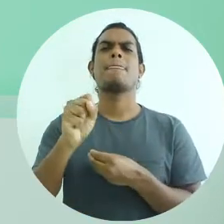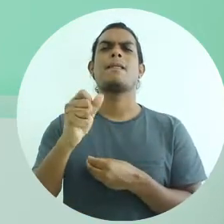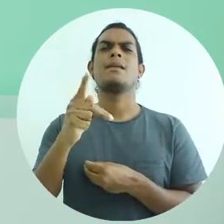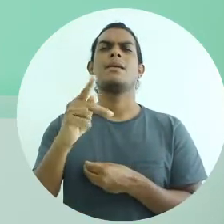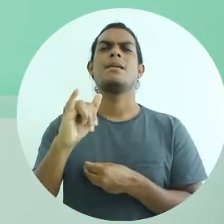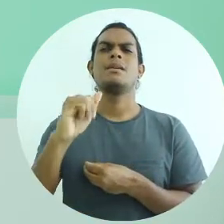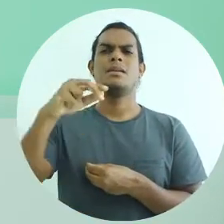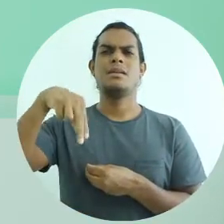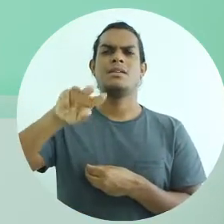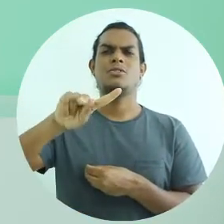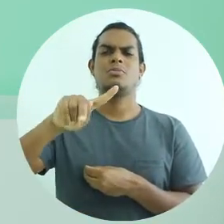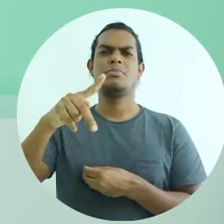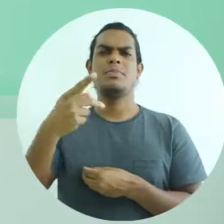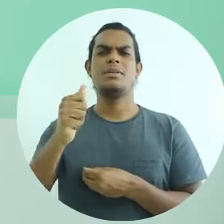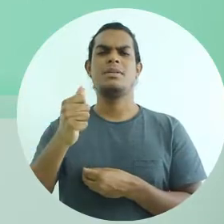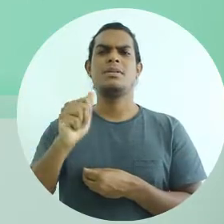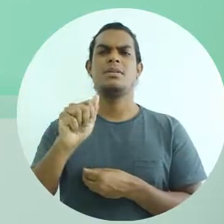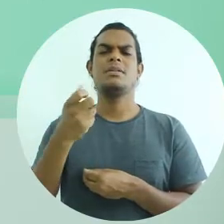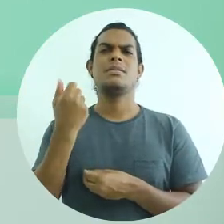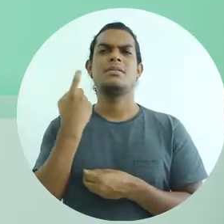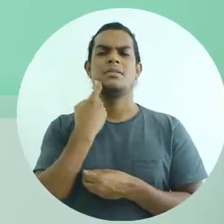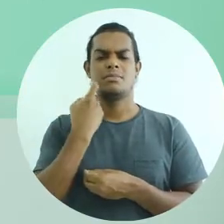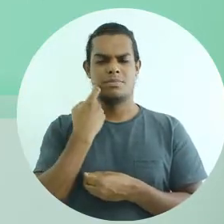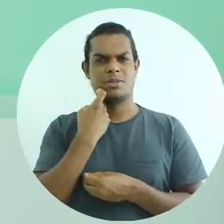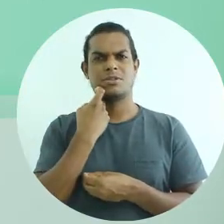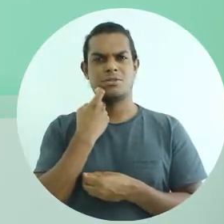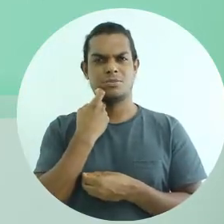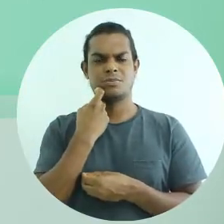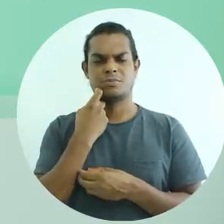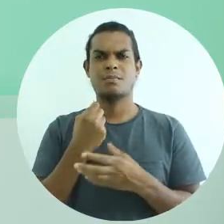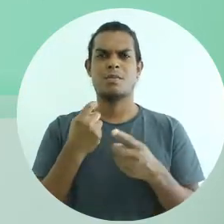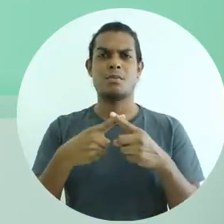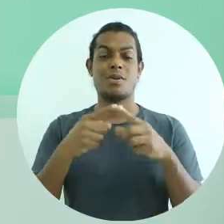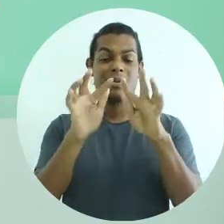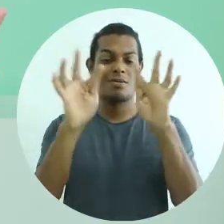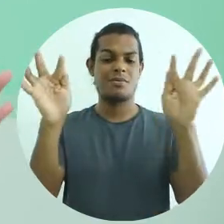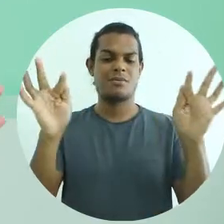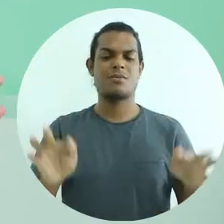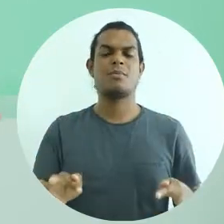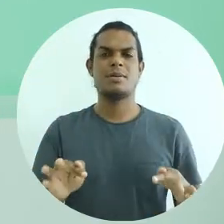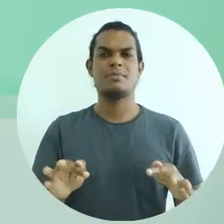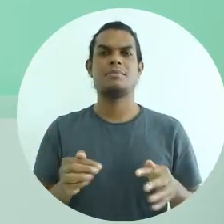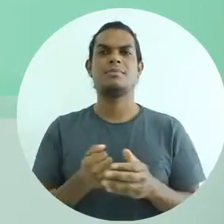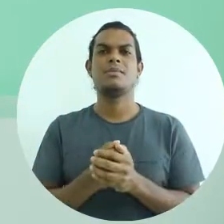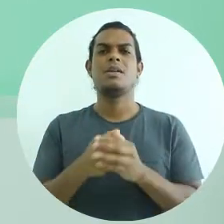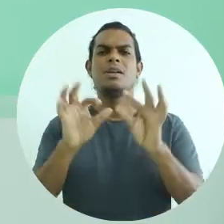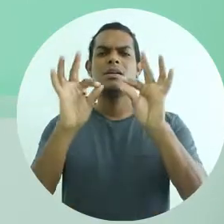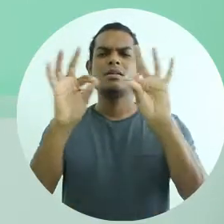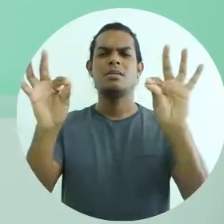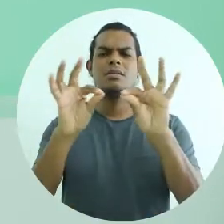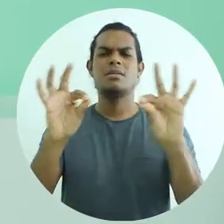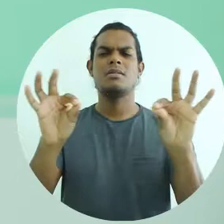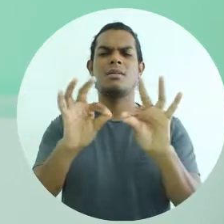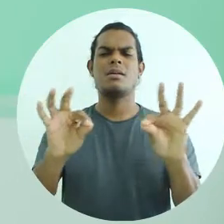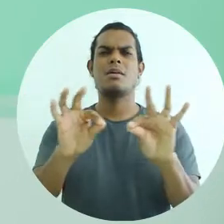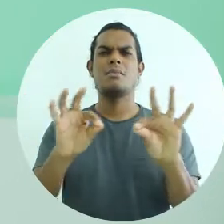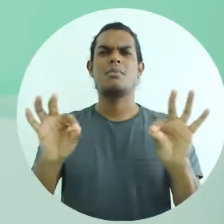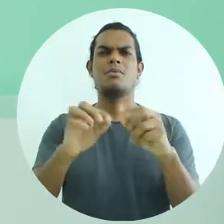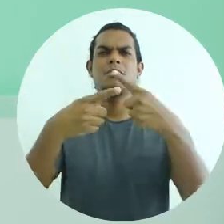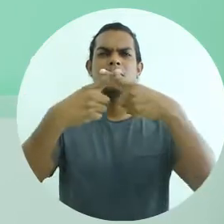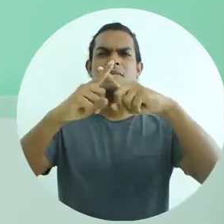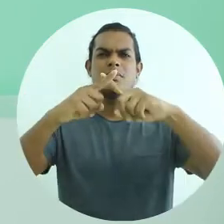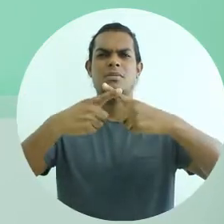tem um formato parecido com espinha de peixe. Em cada ponta da espinha, ela tem uma palavra que